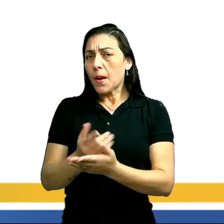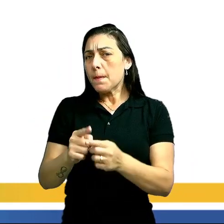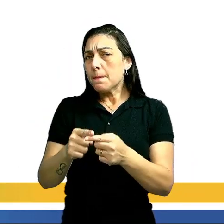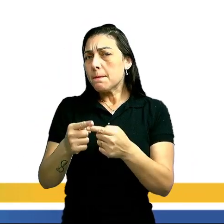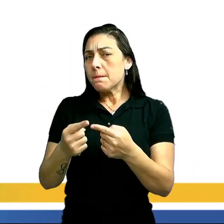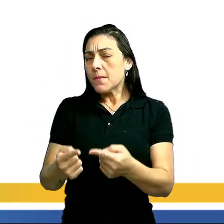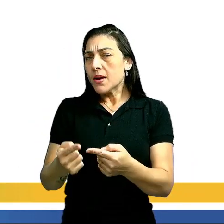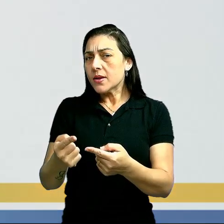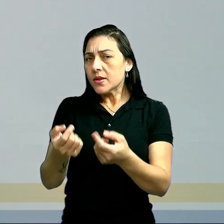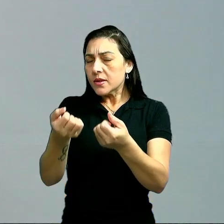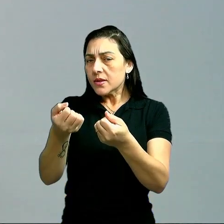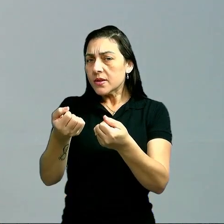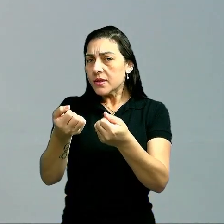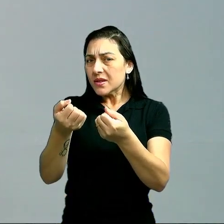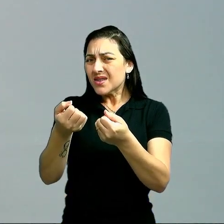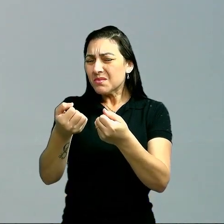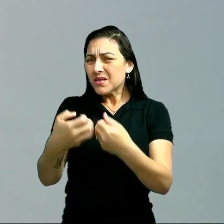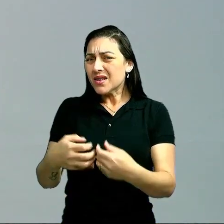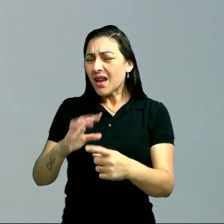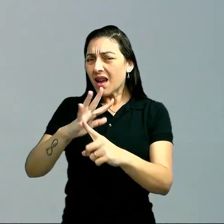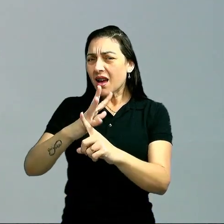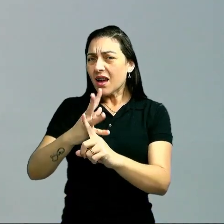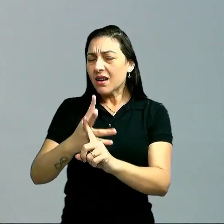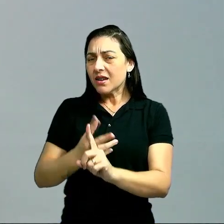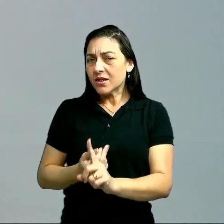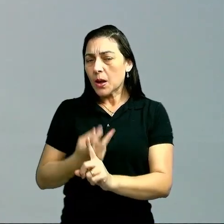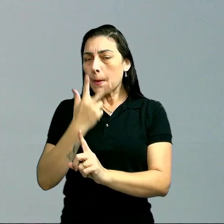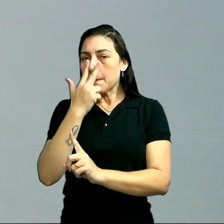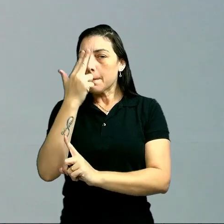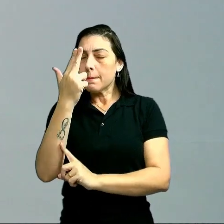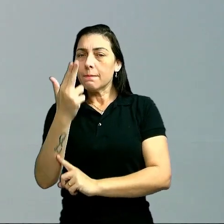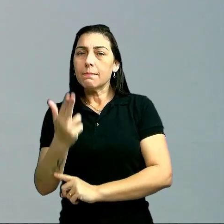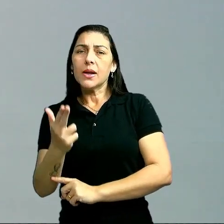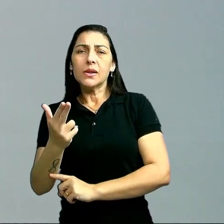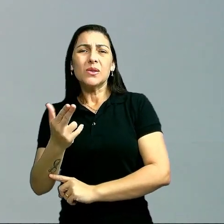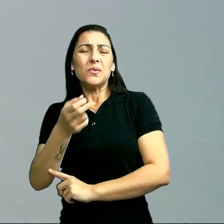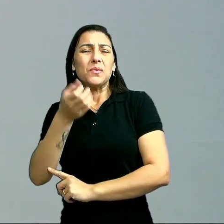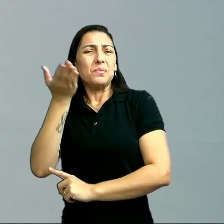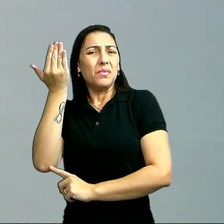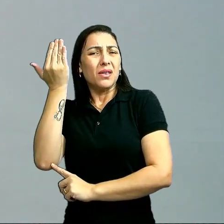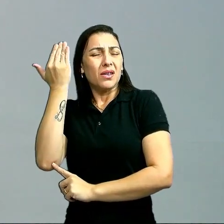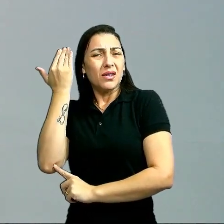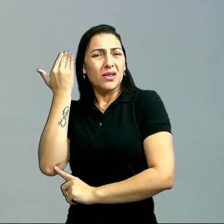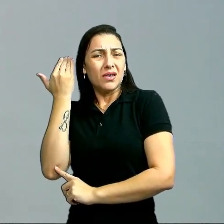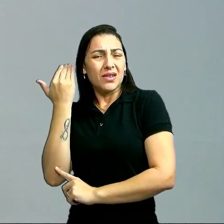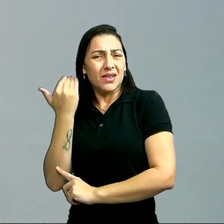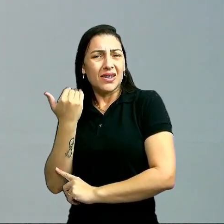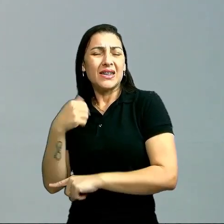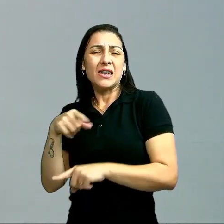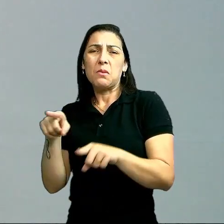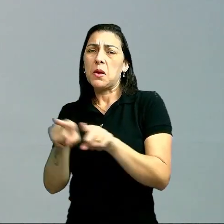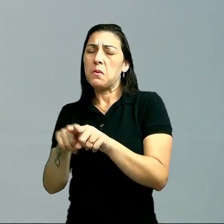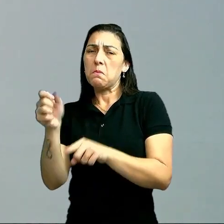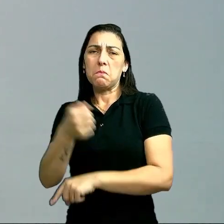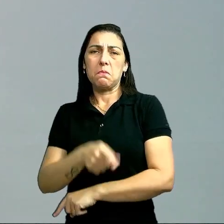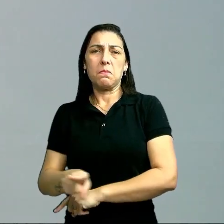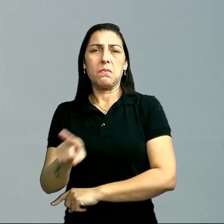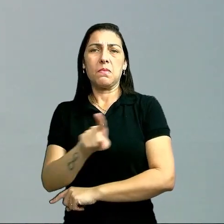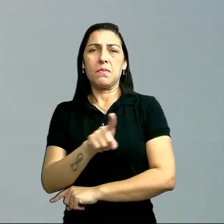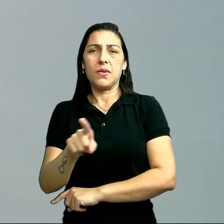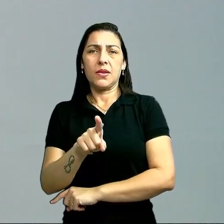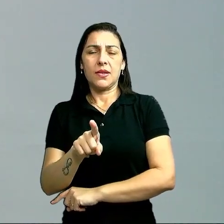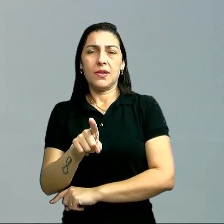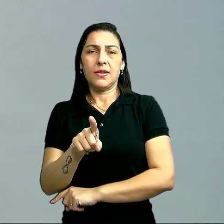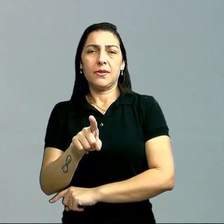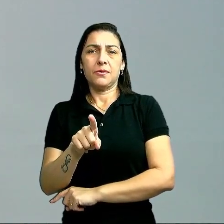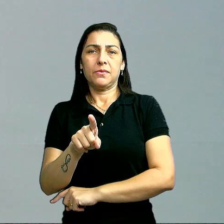mas discutir arte, aquela coisa de discutir arte, parece uma coisa tão antiga e mais ainda uma coisa tão inútil.